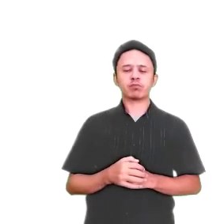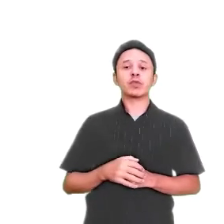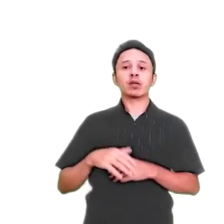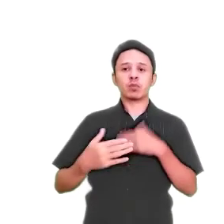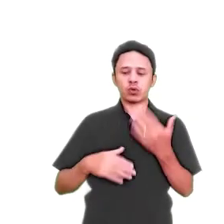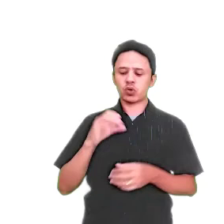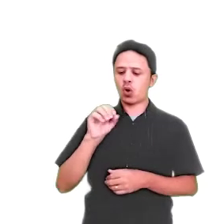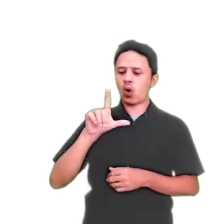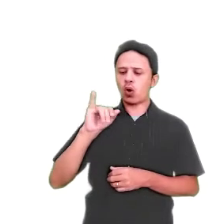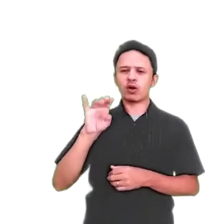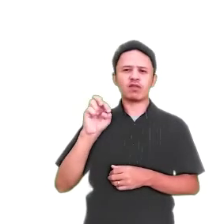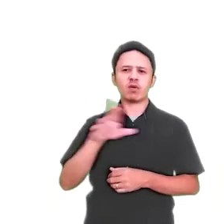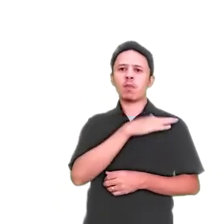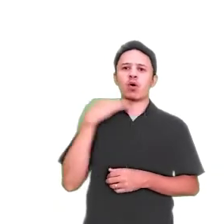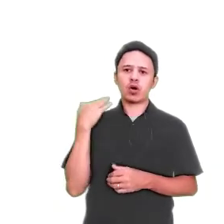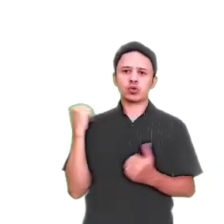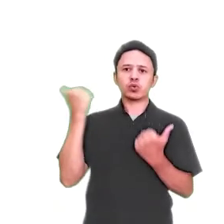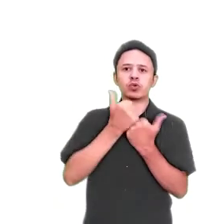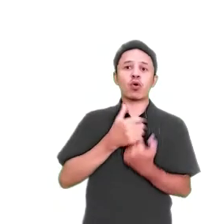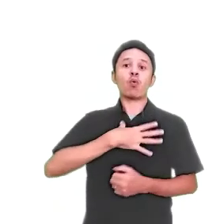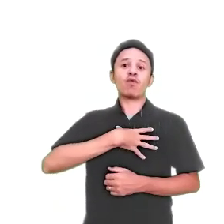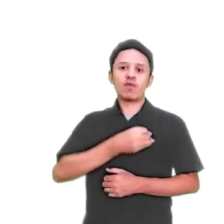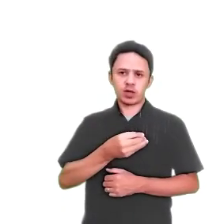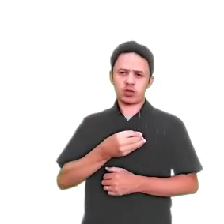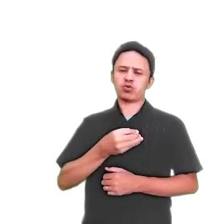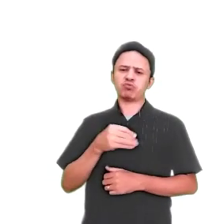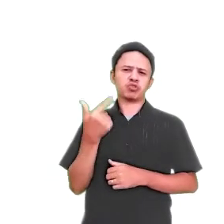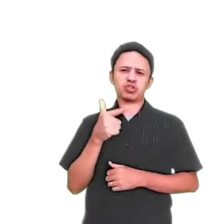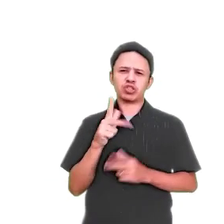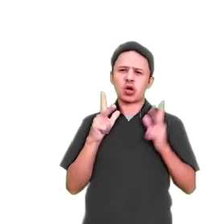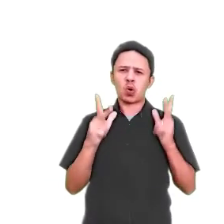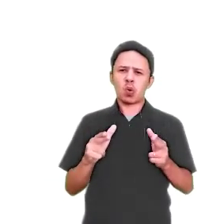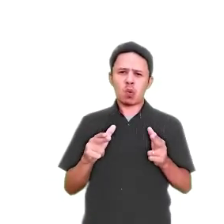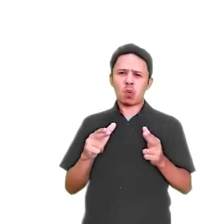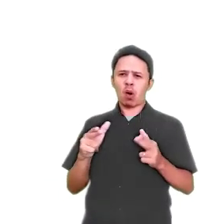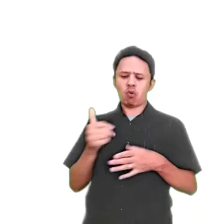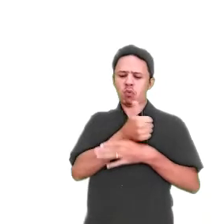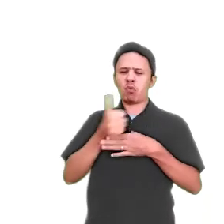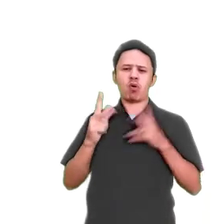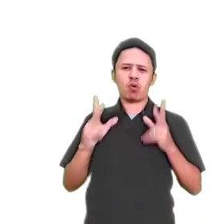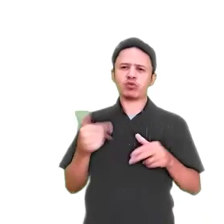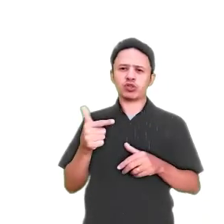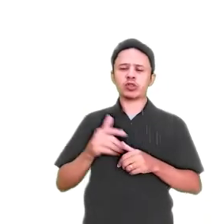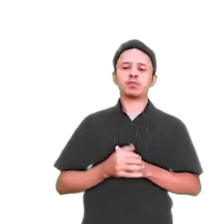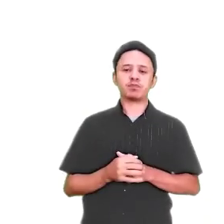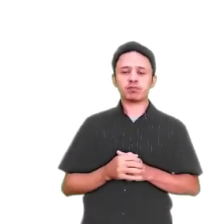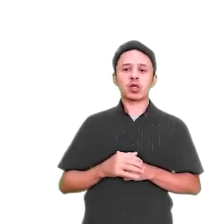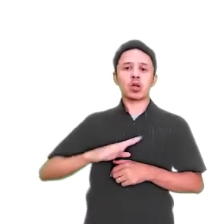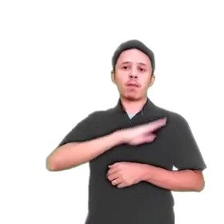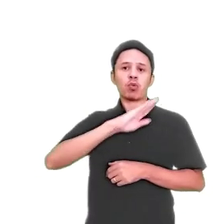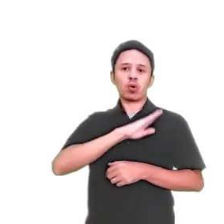Oliver Cromwell morreu e foi substituído pelo seu filho, Richard Cromwell, que não tinha o mesmo prestígio. Parece até que já ouvimos essa história, né? Então, novamente, as classes mais radicais